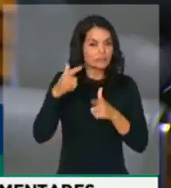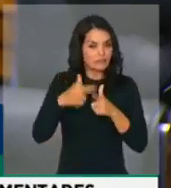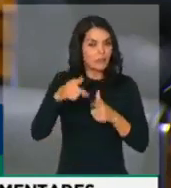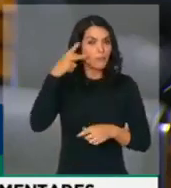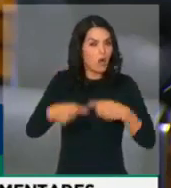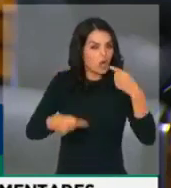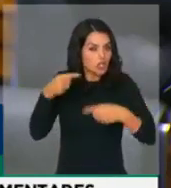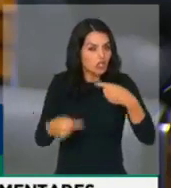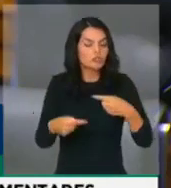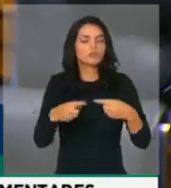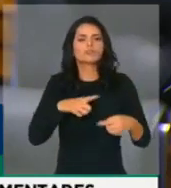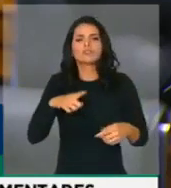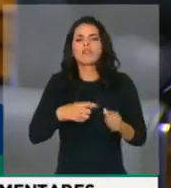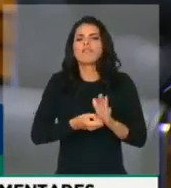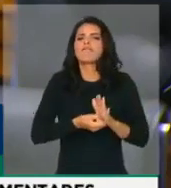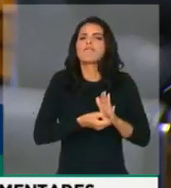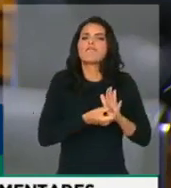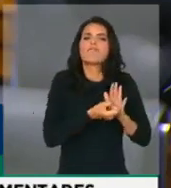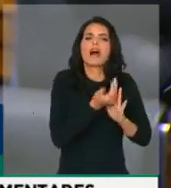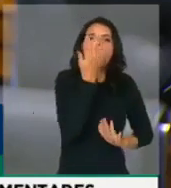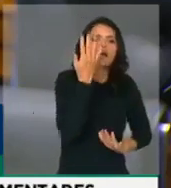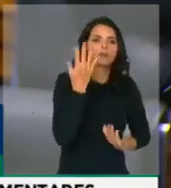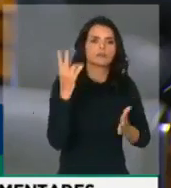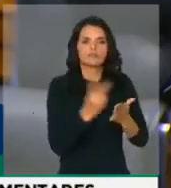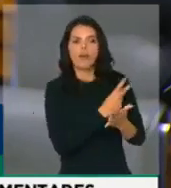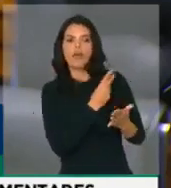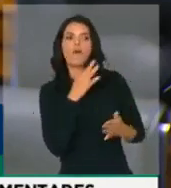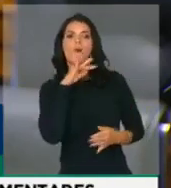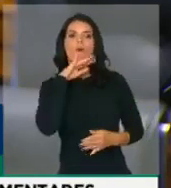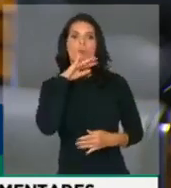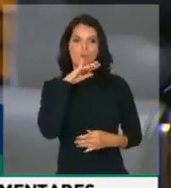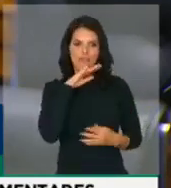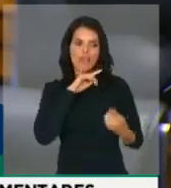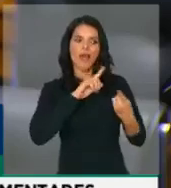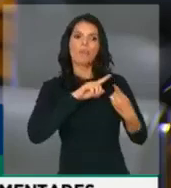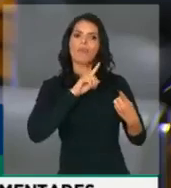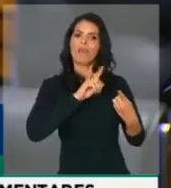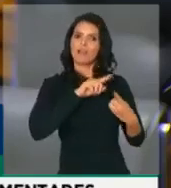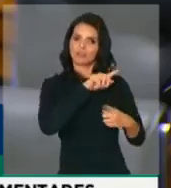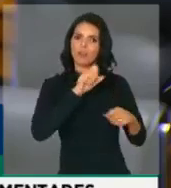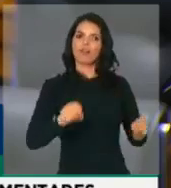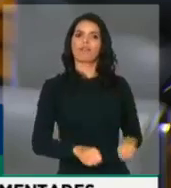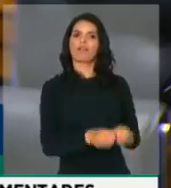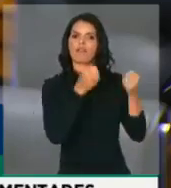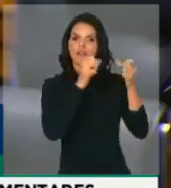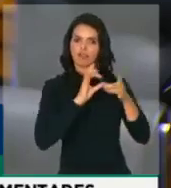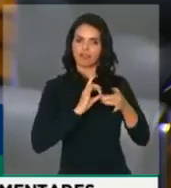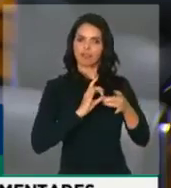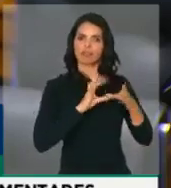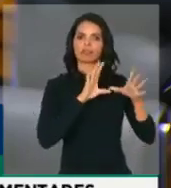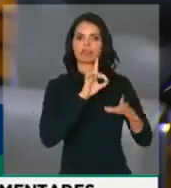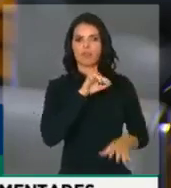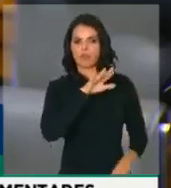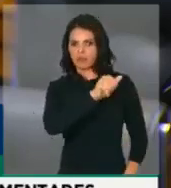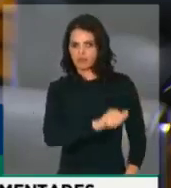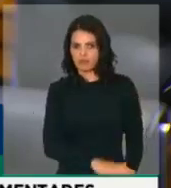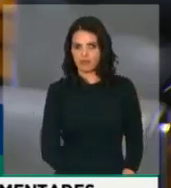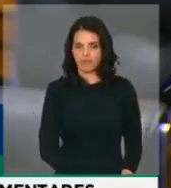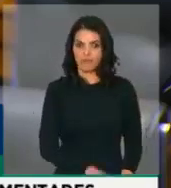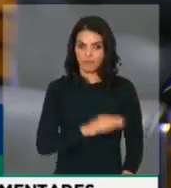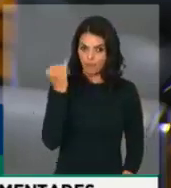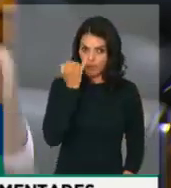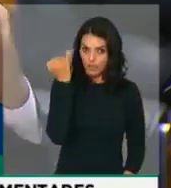aqui N exemplos, tem trazido ameaças à nossa democracia. E é importante nesse momento, e a história